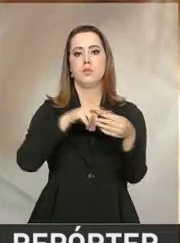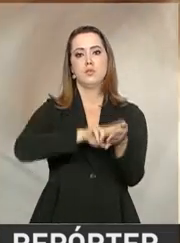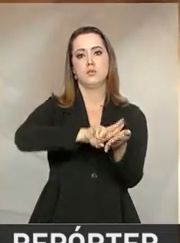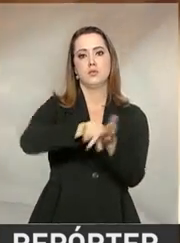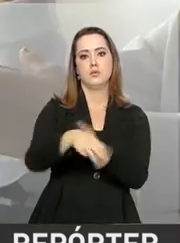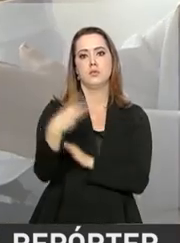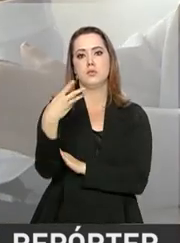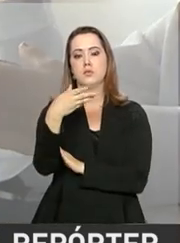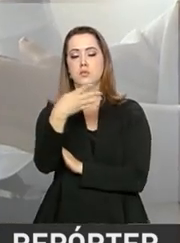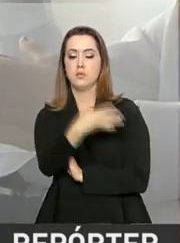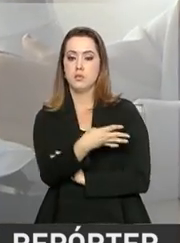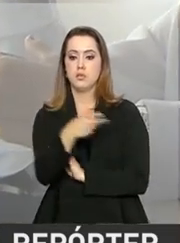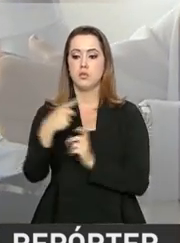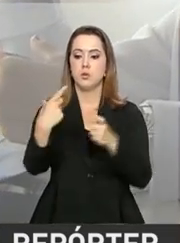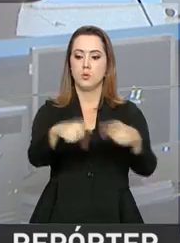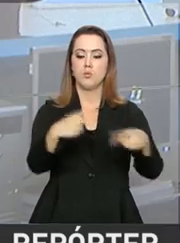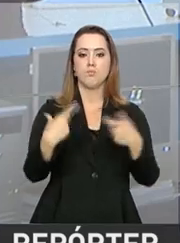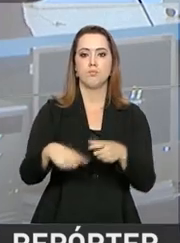distritos indígenas.